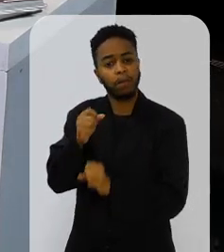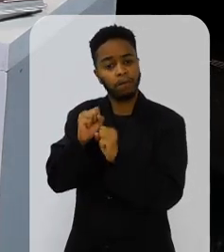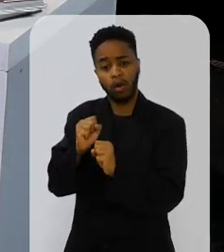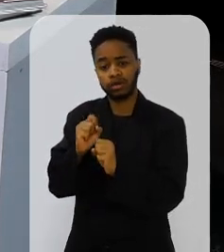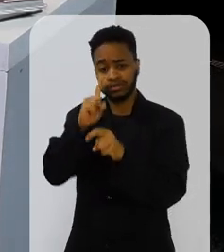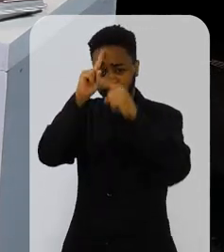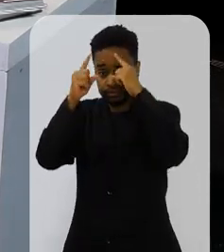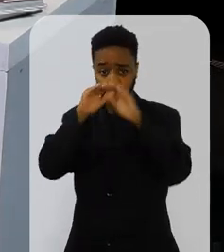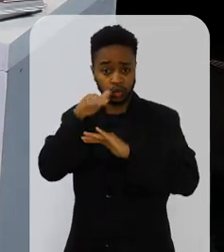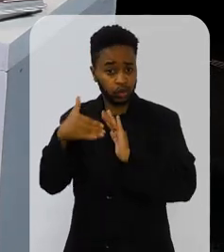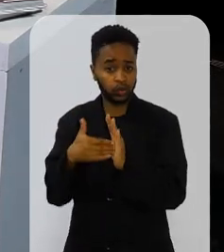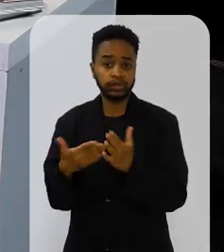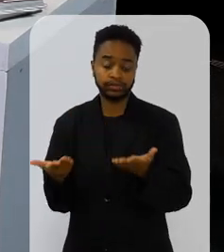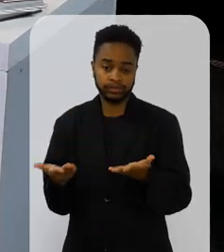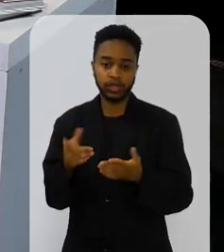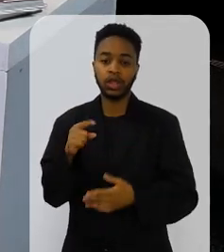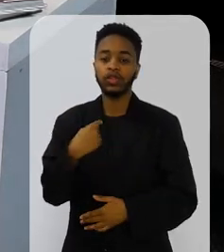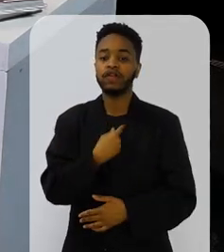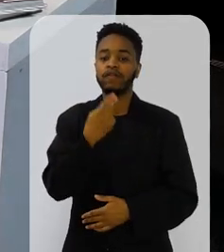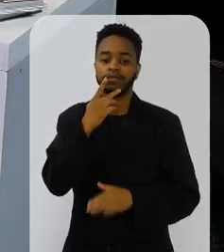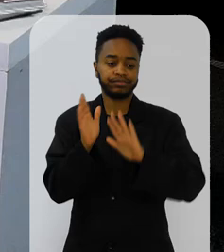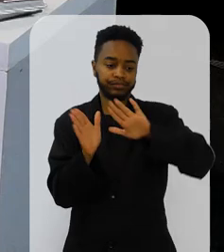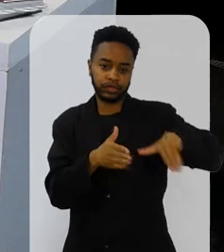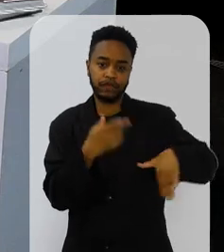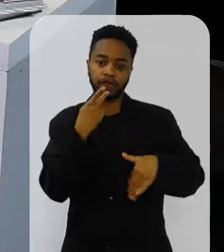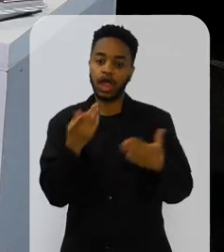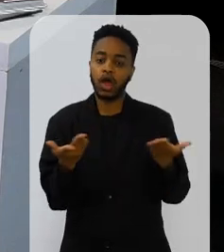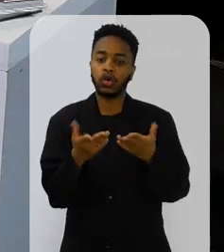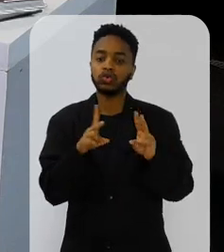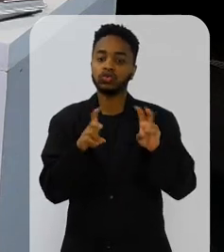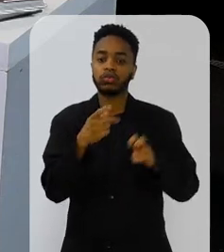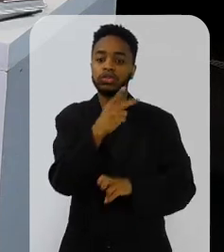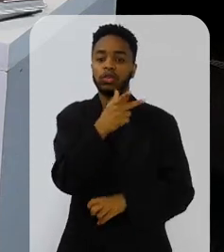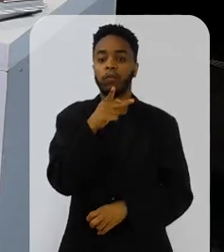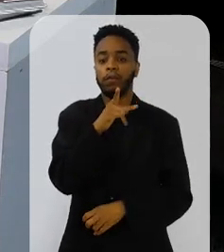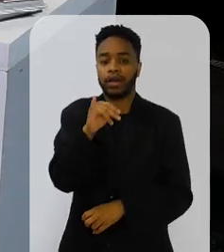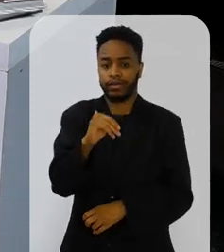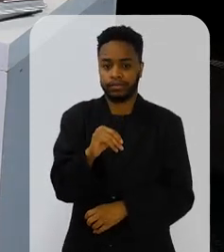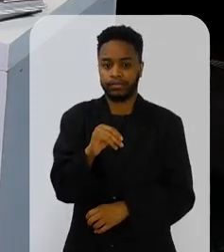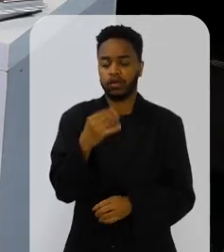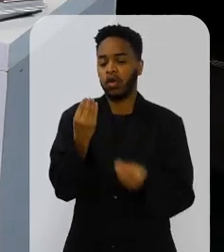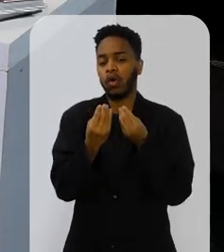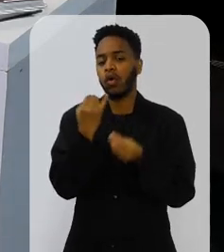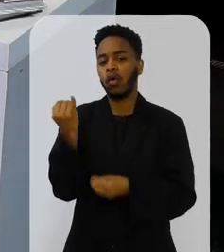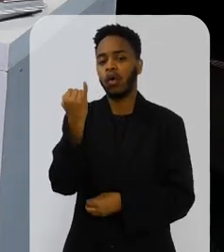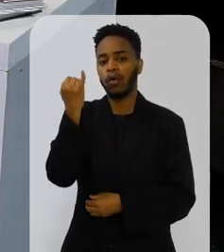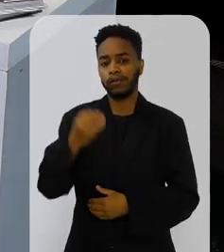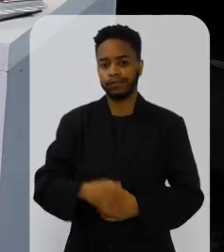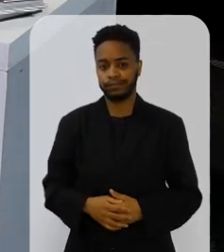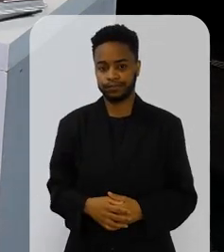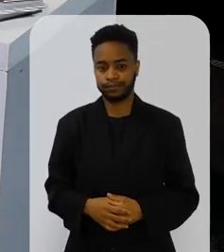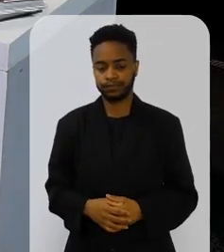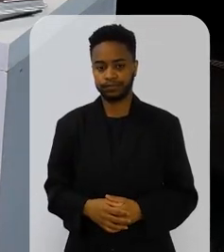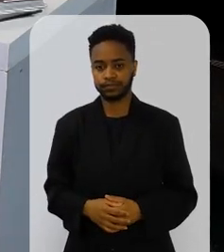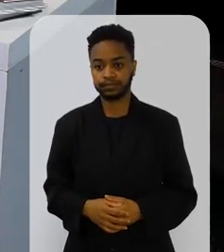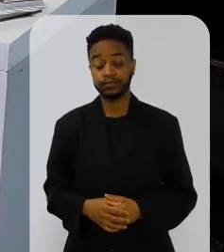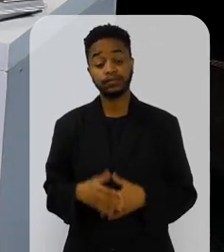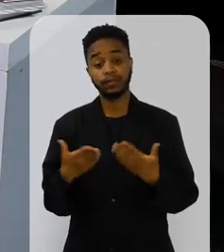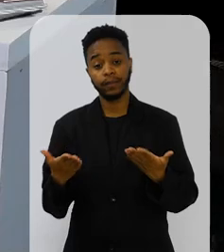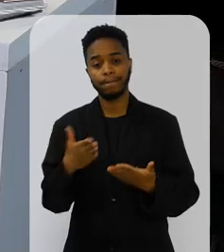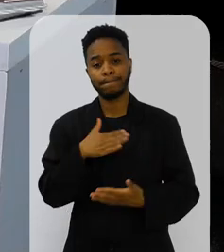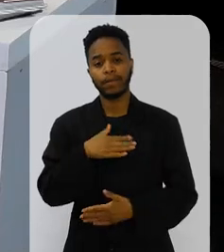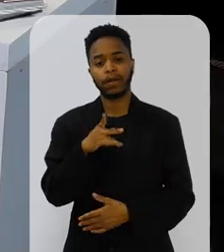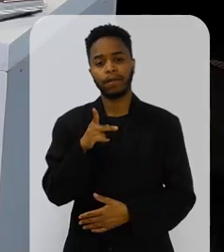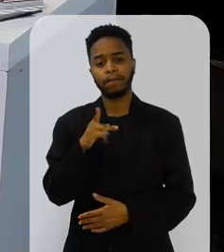é. Bira, vamos falar um pouco sobre o que? Do seu pai. Sim. A importância de seu pai. Mauro,